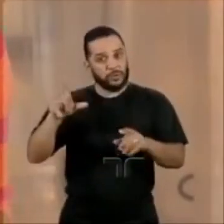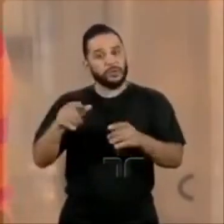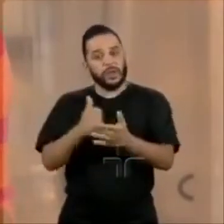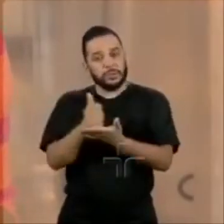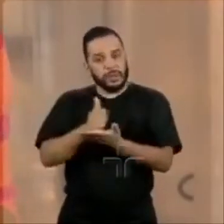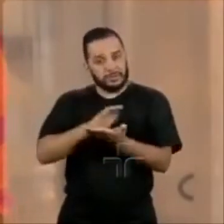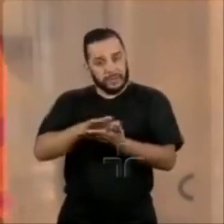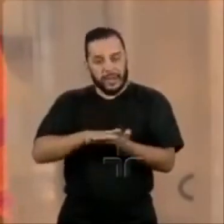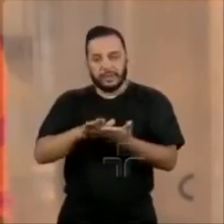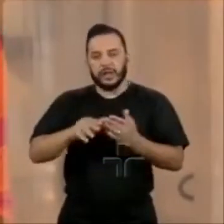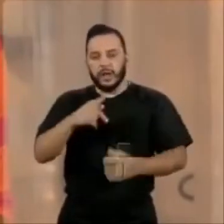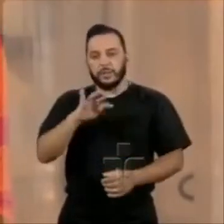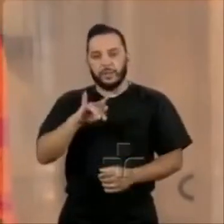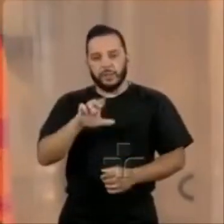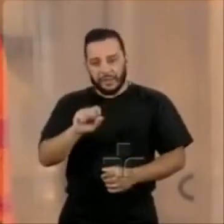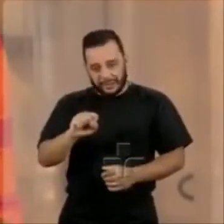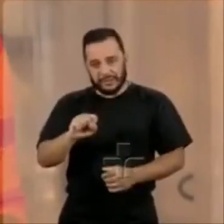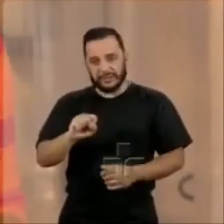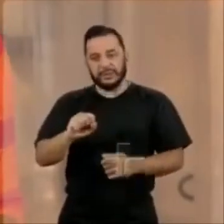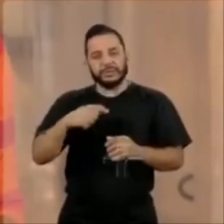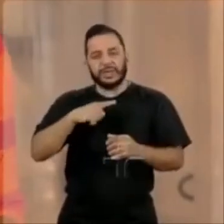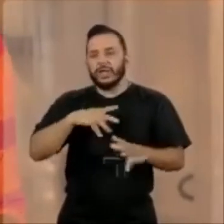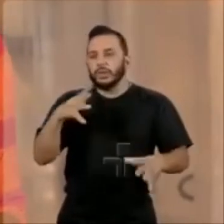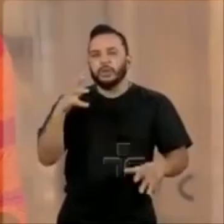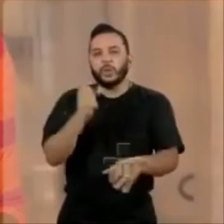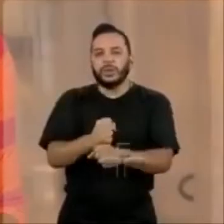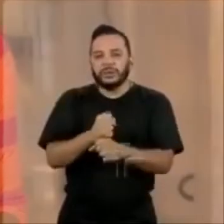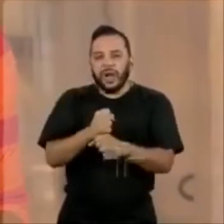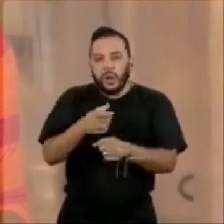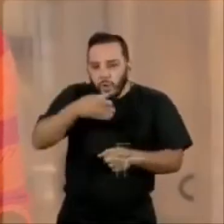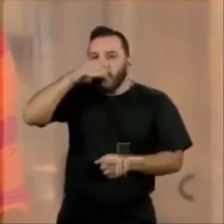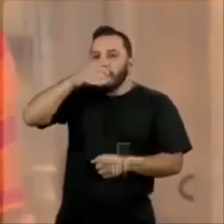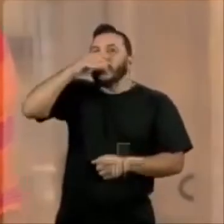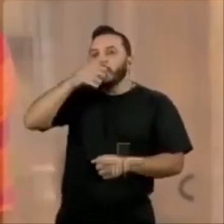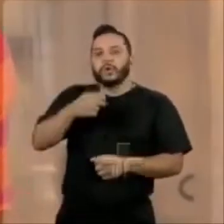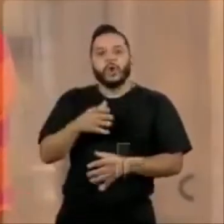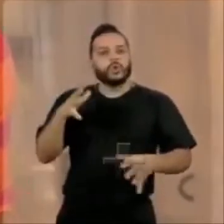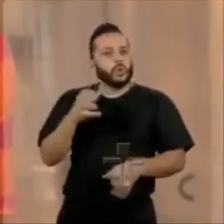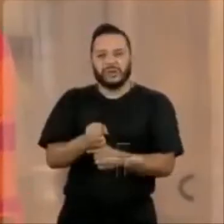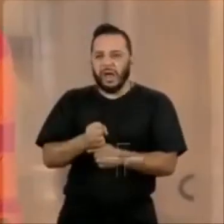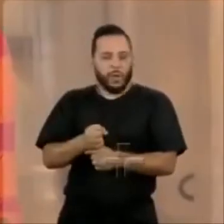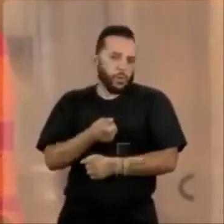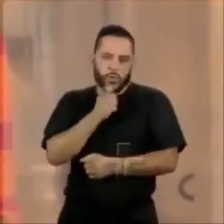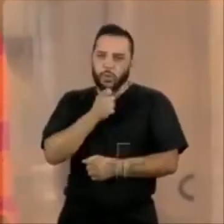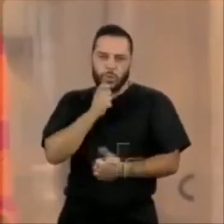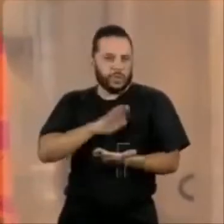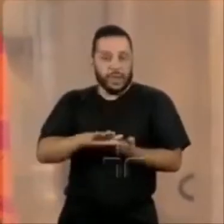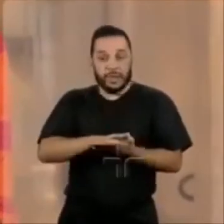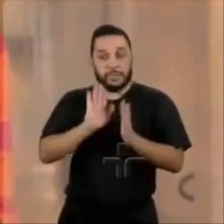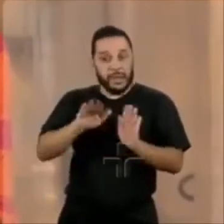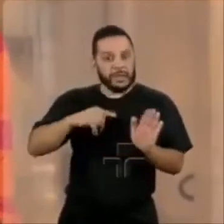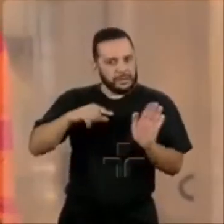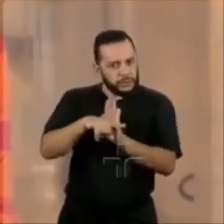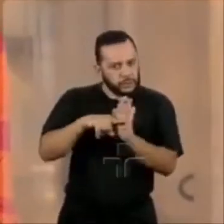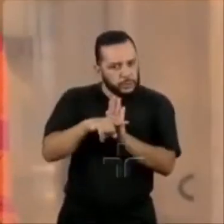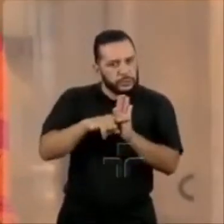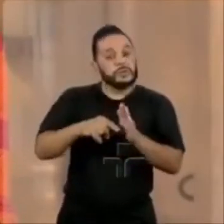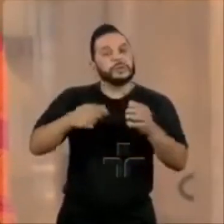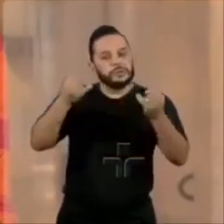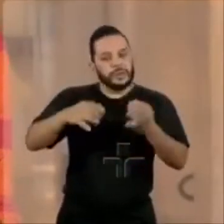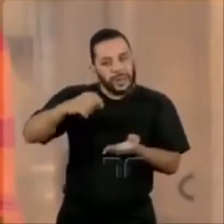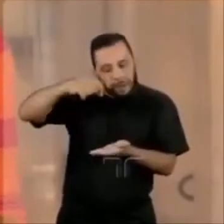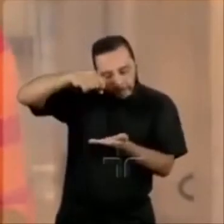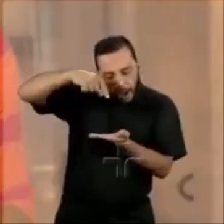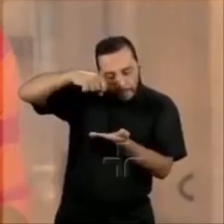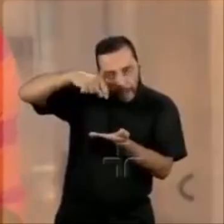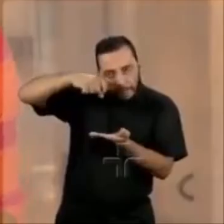suplemento por isso não há uma dose estabelecida para o consumo mas estudos indicam que 30 gotas de extrato por